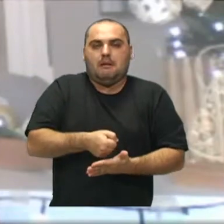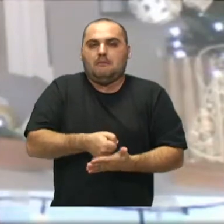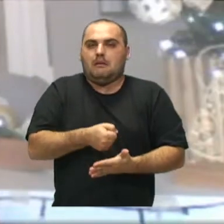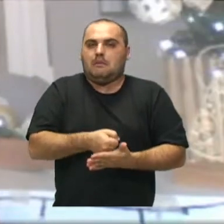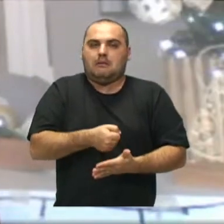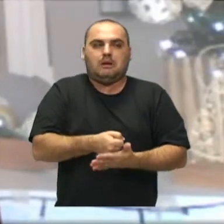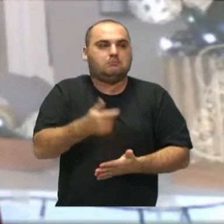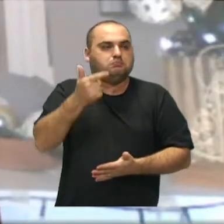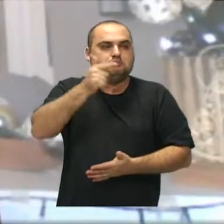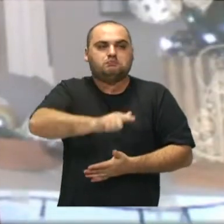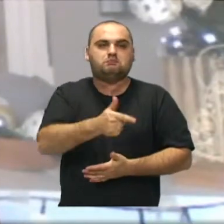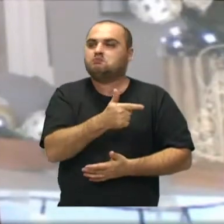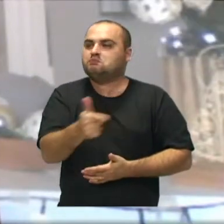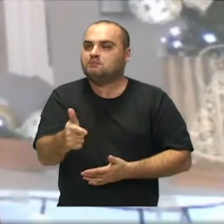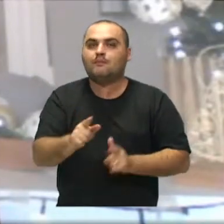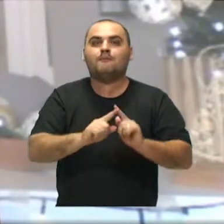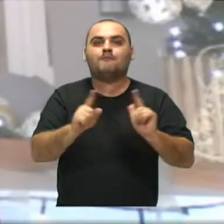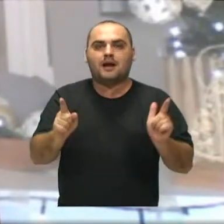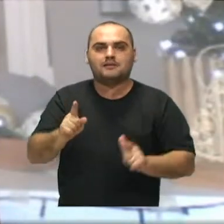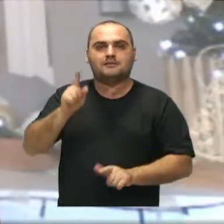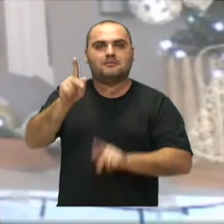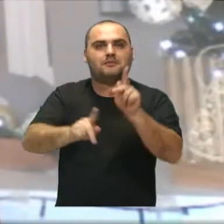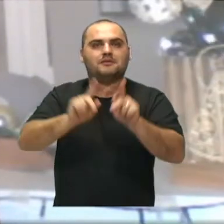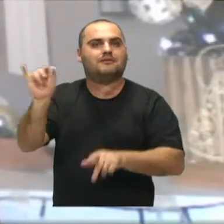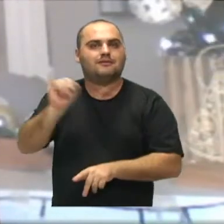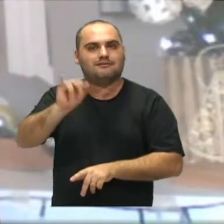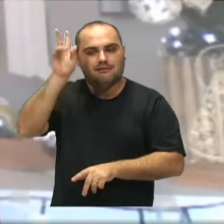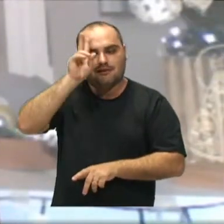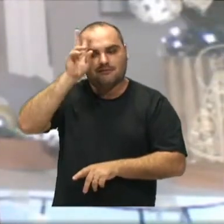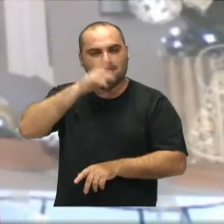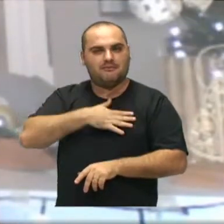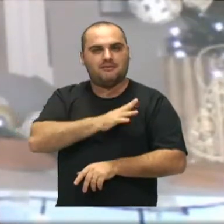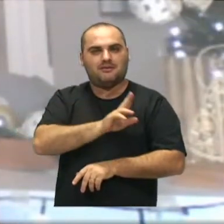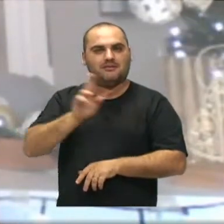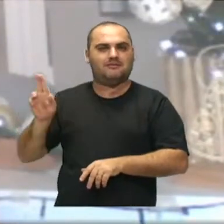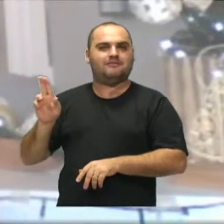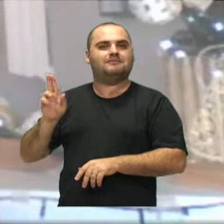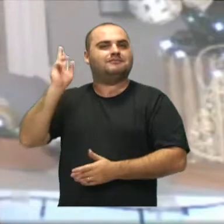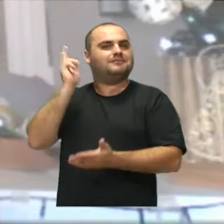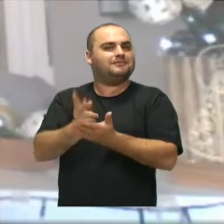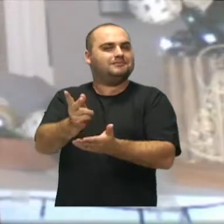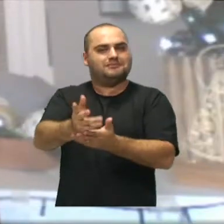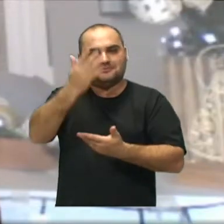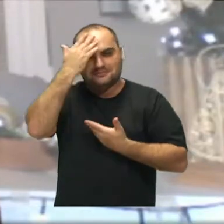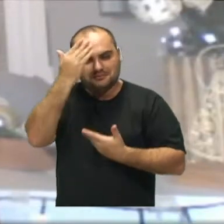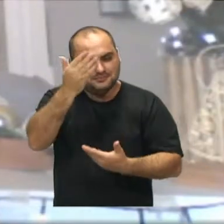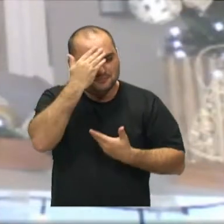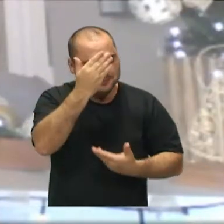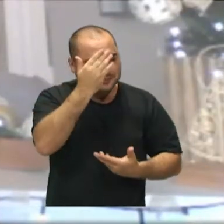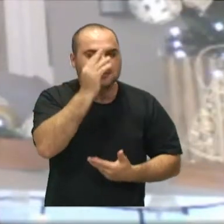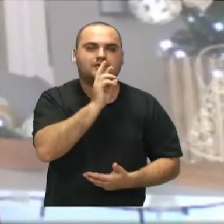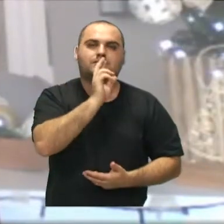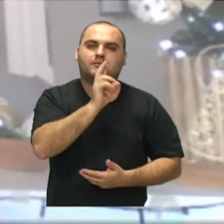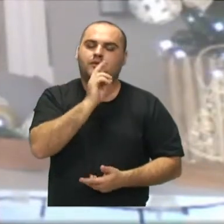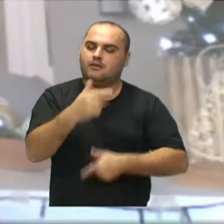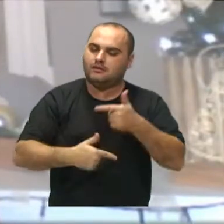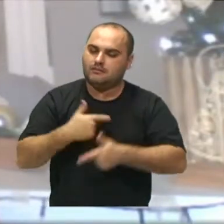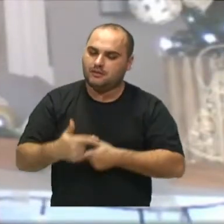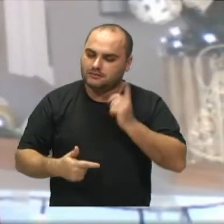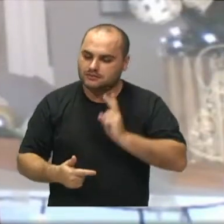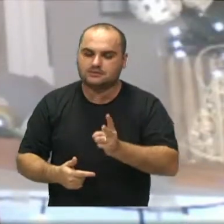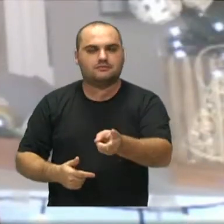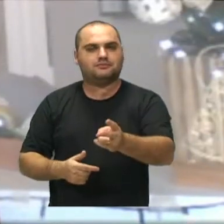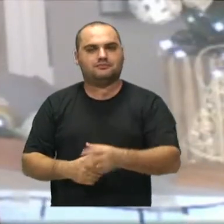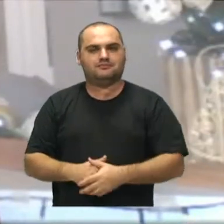gente acredita, né? Mesmo assim fui lembrada pelo itajaiense. Nisso eu vou ter que sempre agradecer, e a minha resposta para isso tudo é sempre trabalho. Não tem como ser